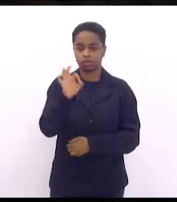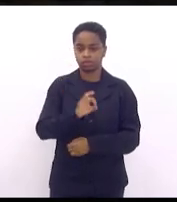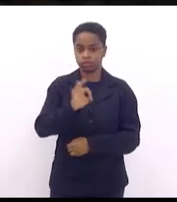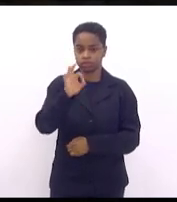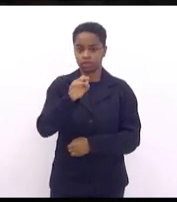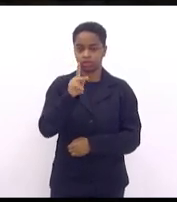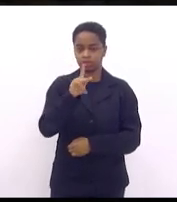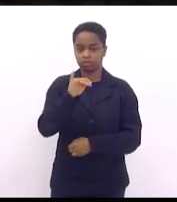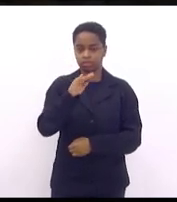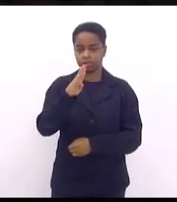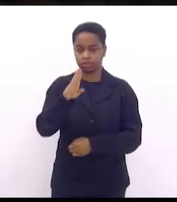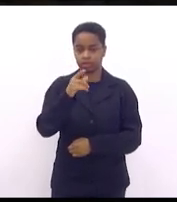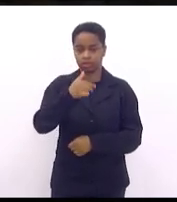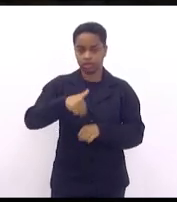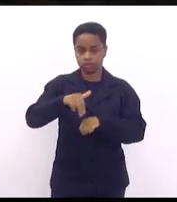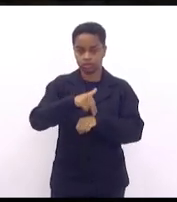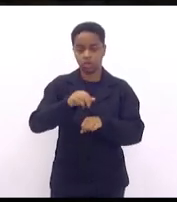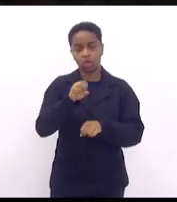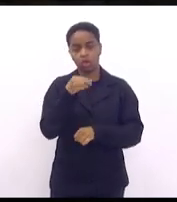7,5% do PIB, ou